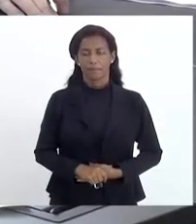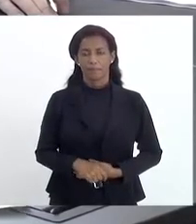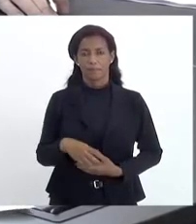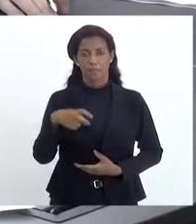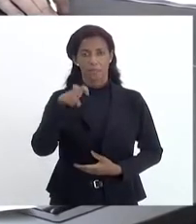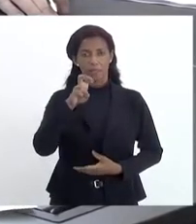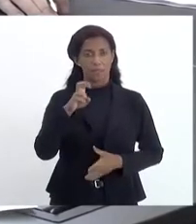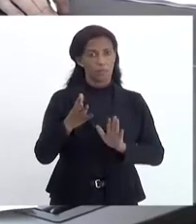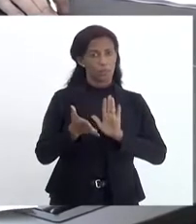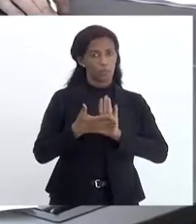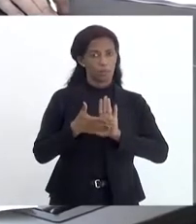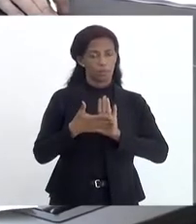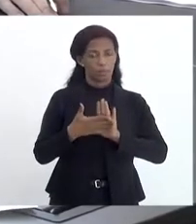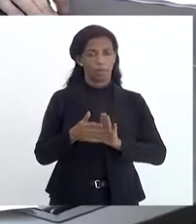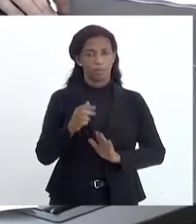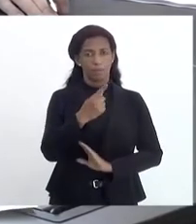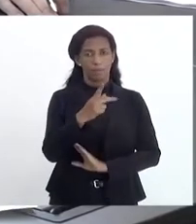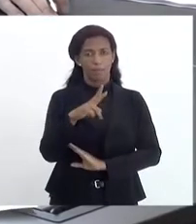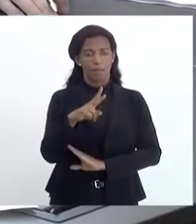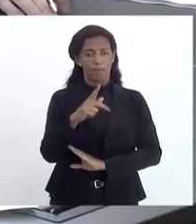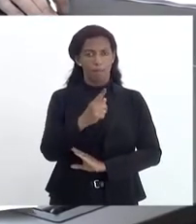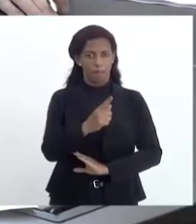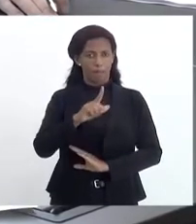5 da pauta. Projeto de lei